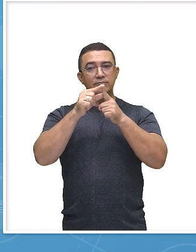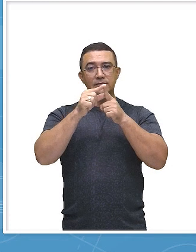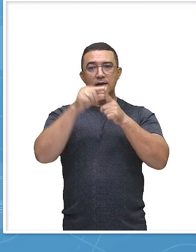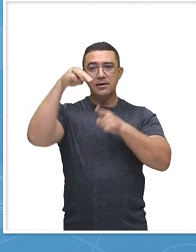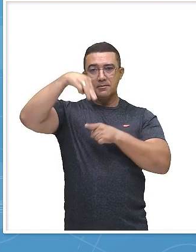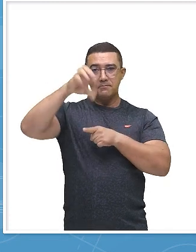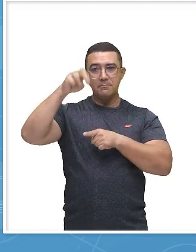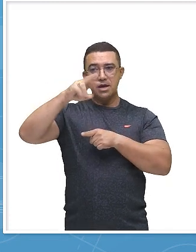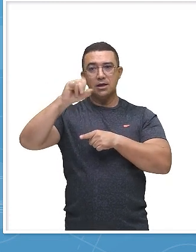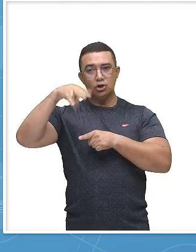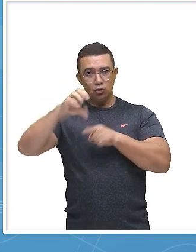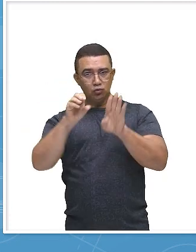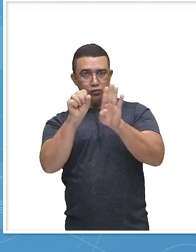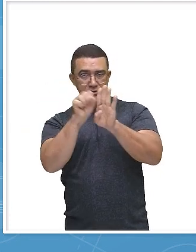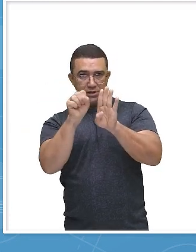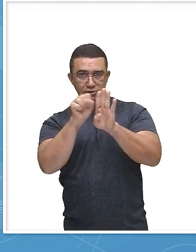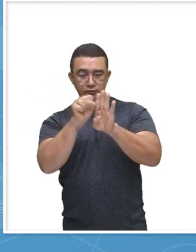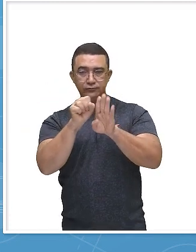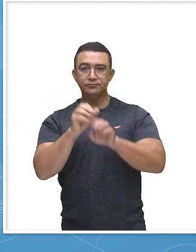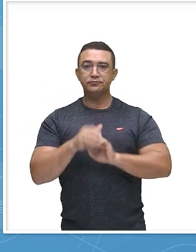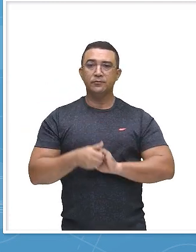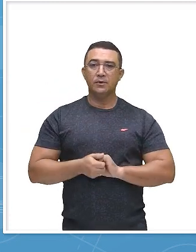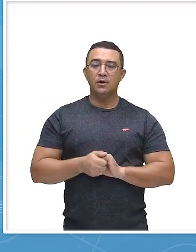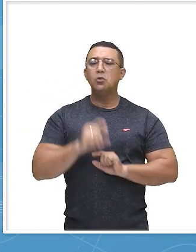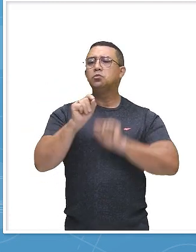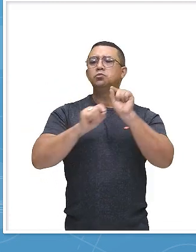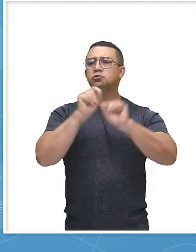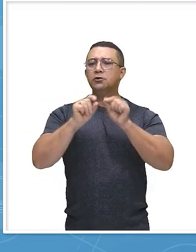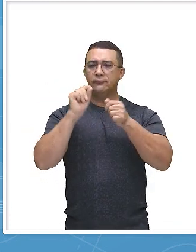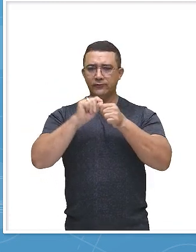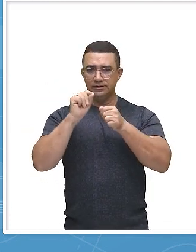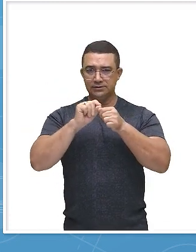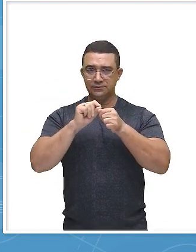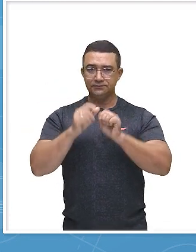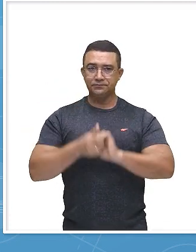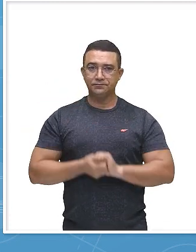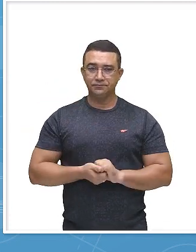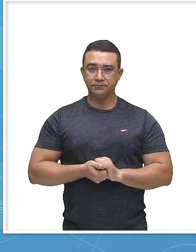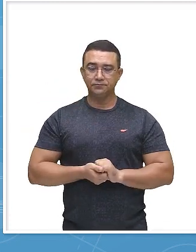menino. E nesse caso, o que, que ele está fazendo? Ele está